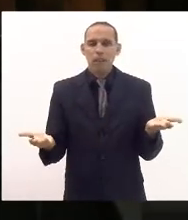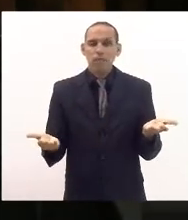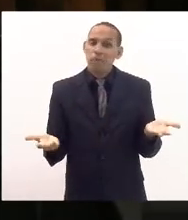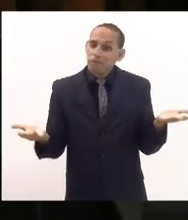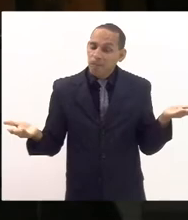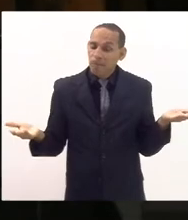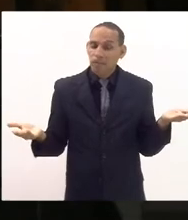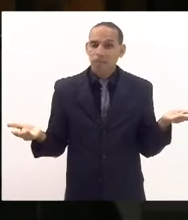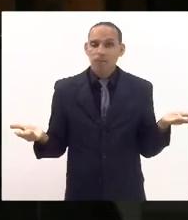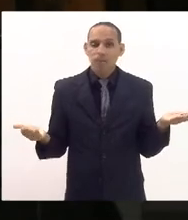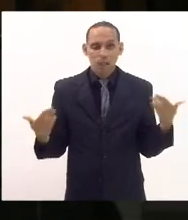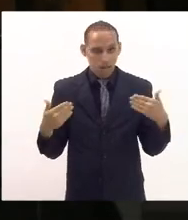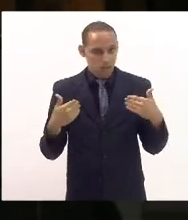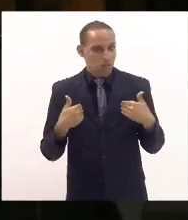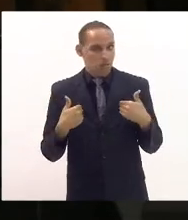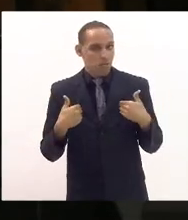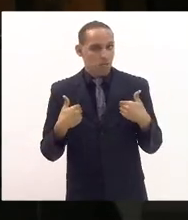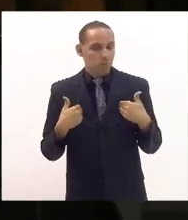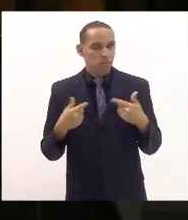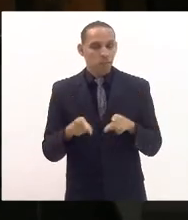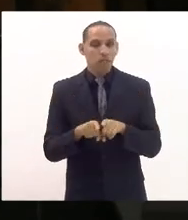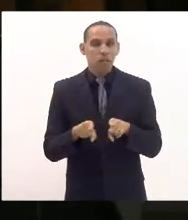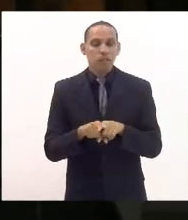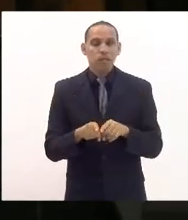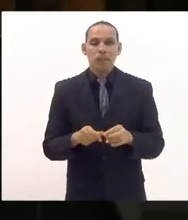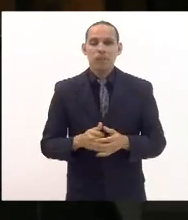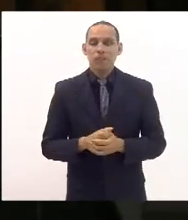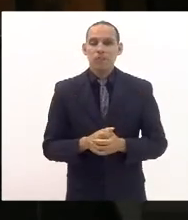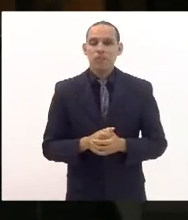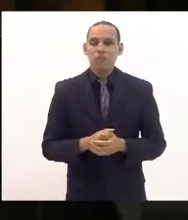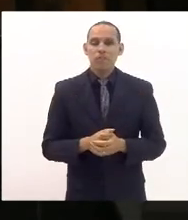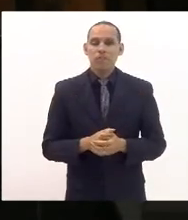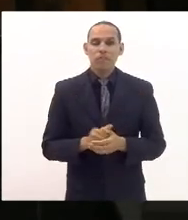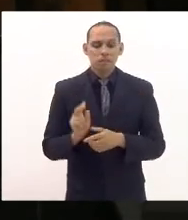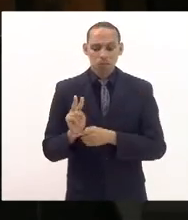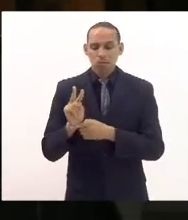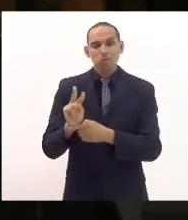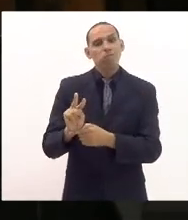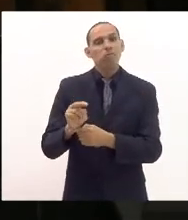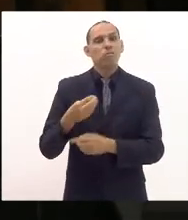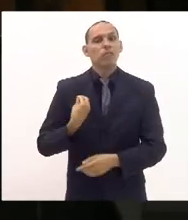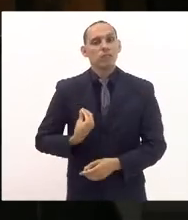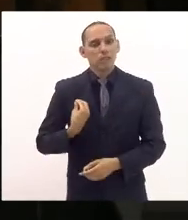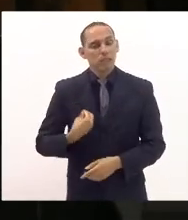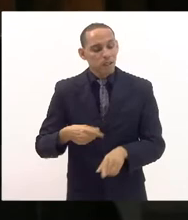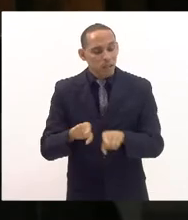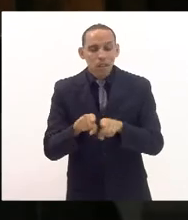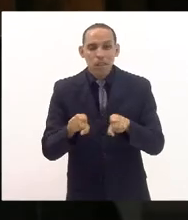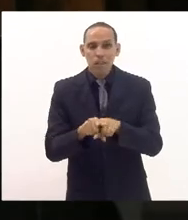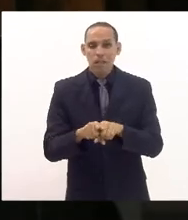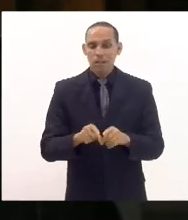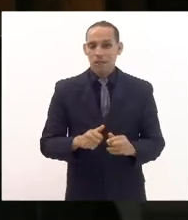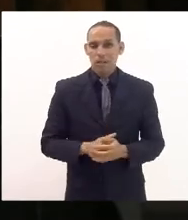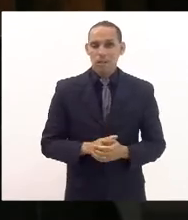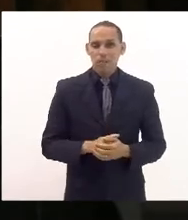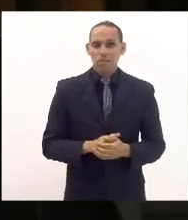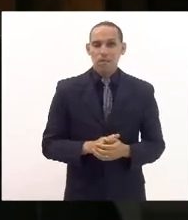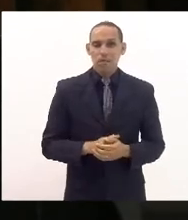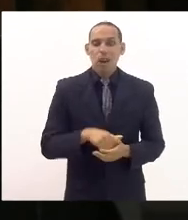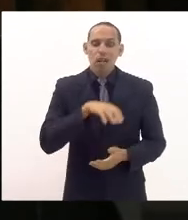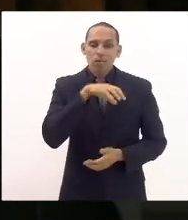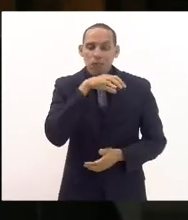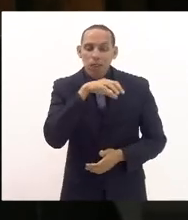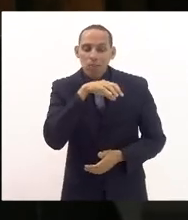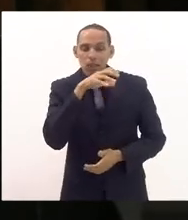e já como eu inclusive e descendo a vida também dos